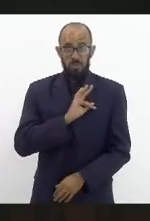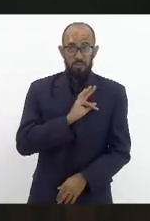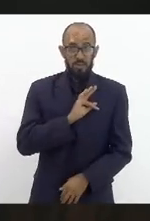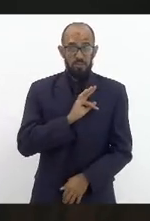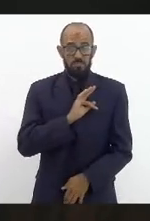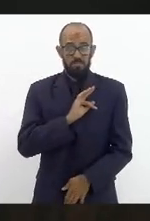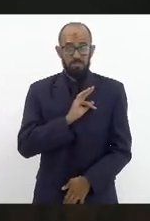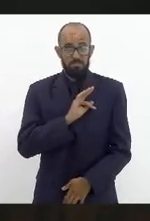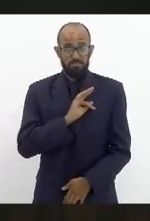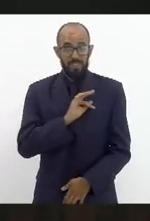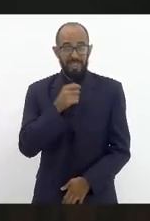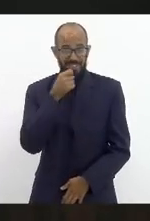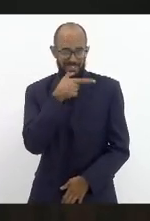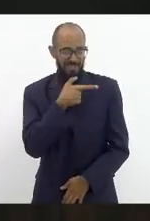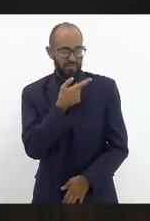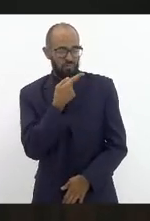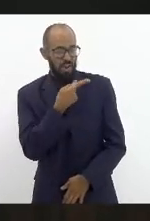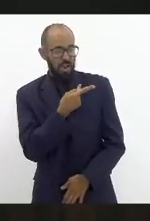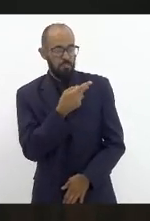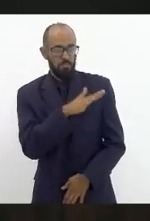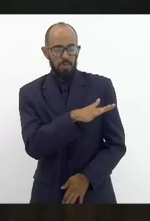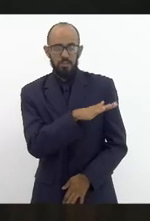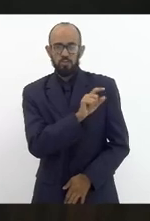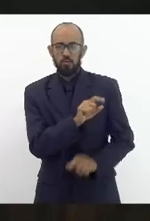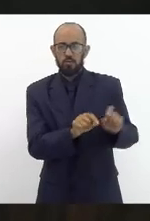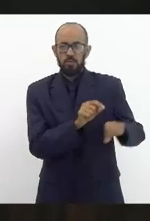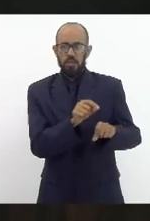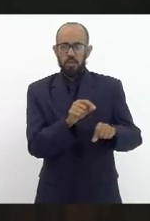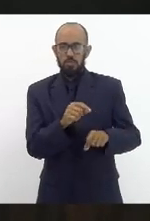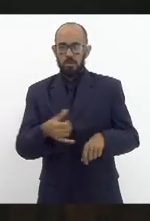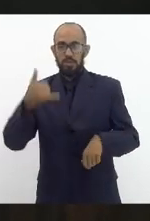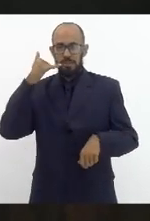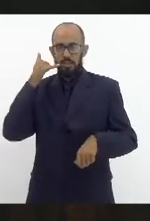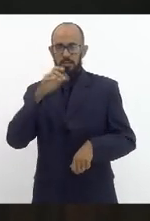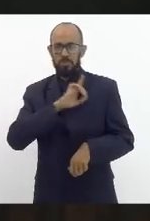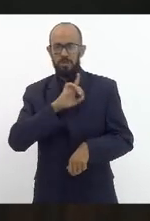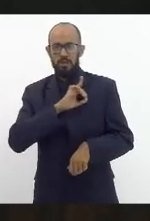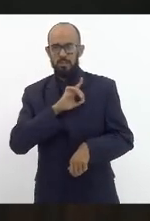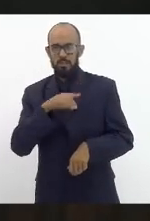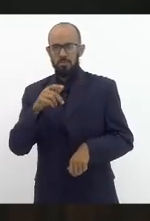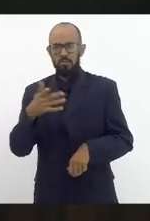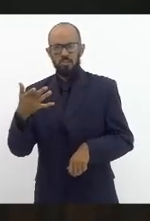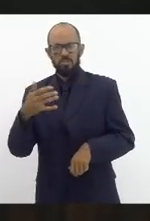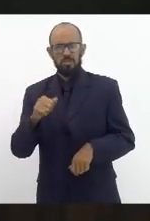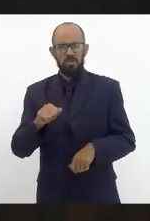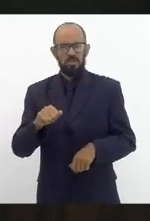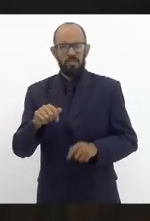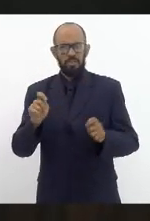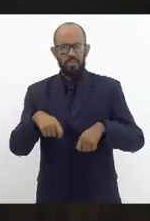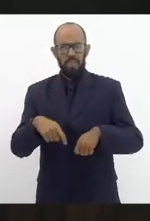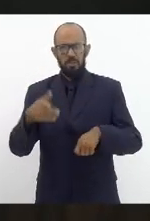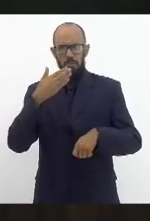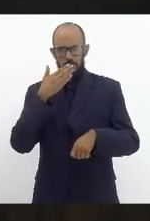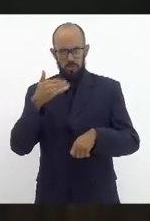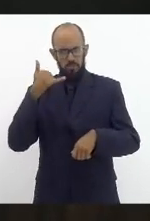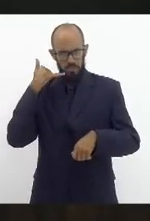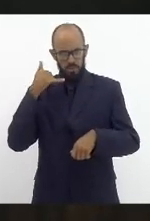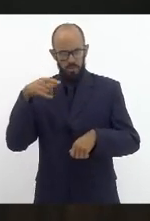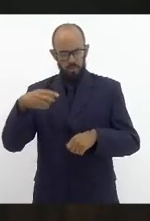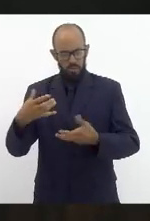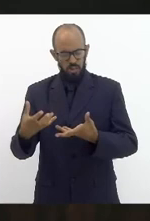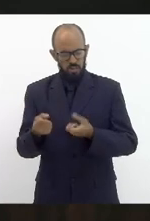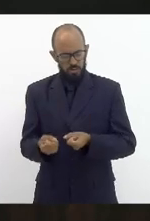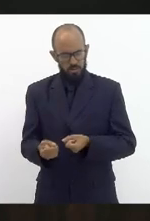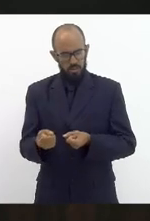isso é até engraçado, todas as vezes que as pessoas vão à delegacia, ligam para a gente, poxa, dá para pedir para o pessoal atender a gente legal lá,